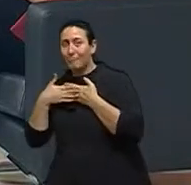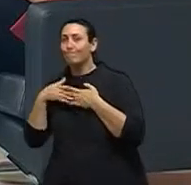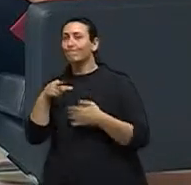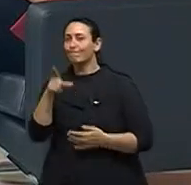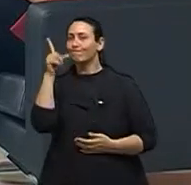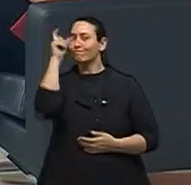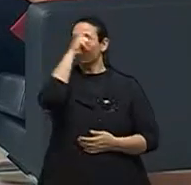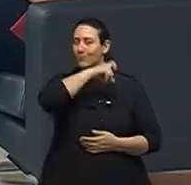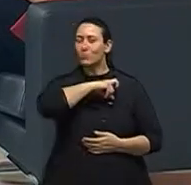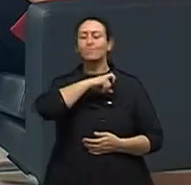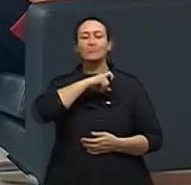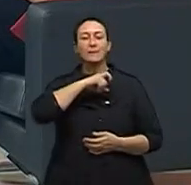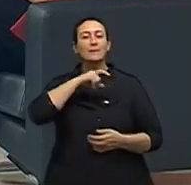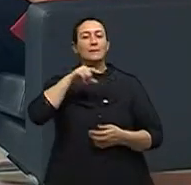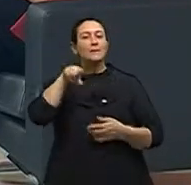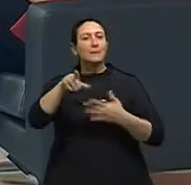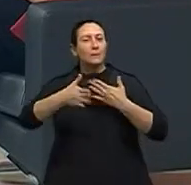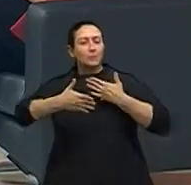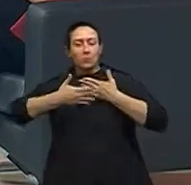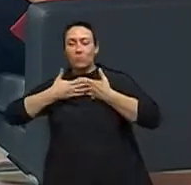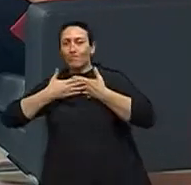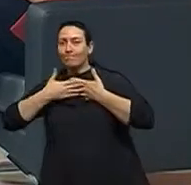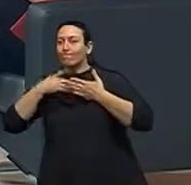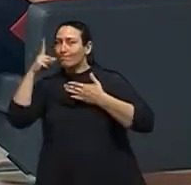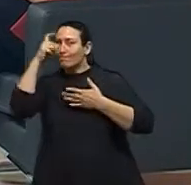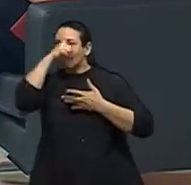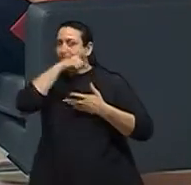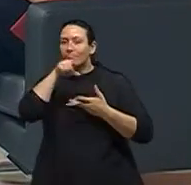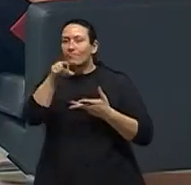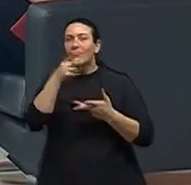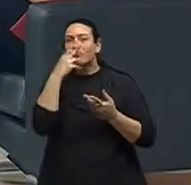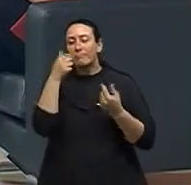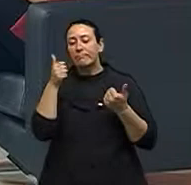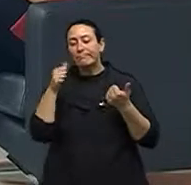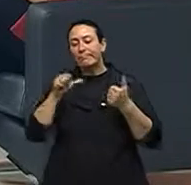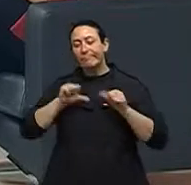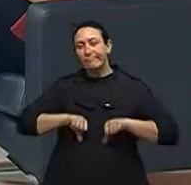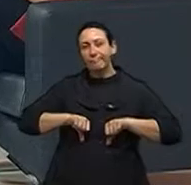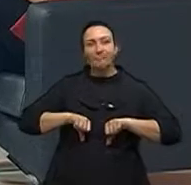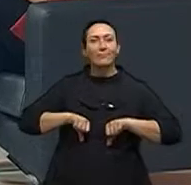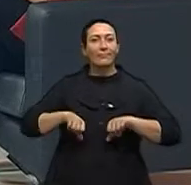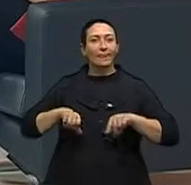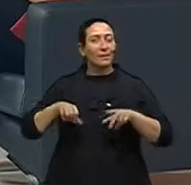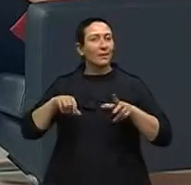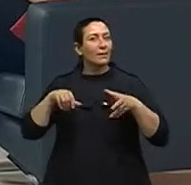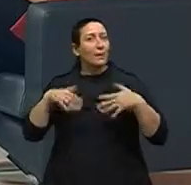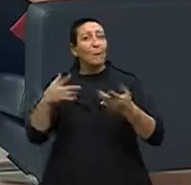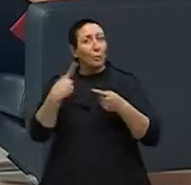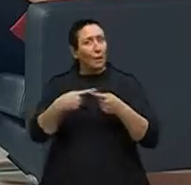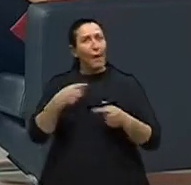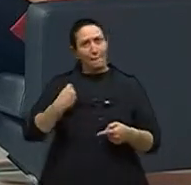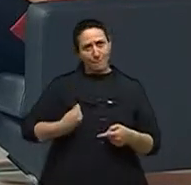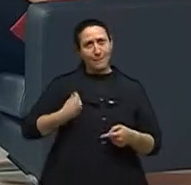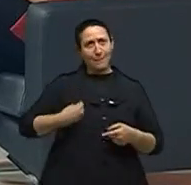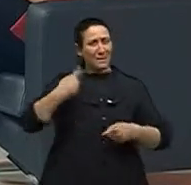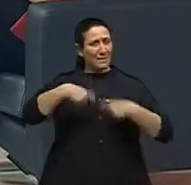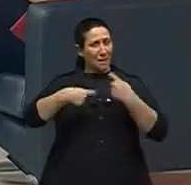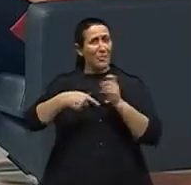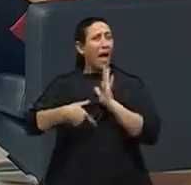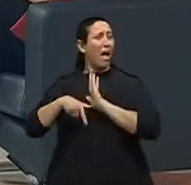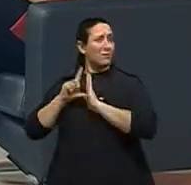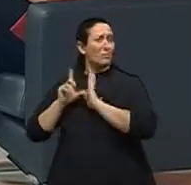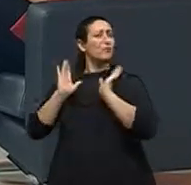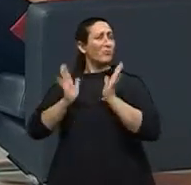difícil de você resgatar esse paciente porque muitas vezes a vida sexual prévia já era ruim